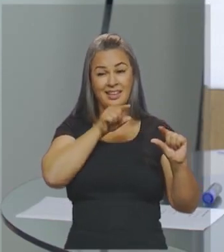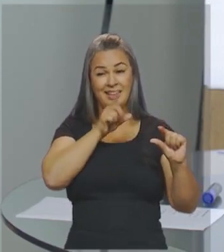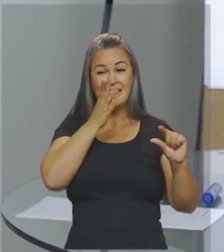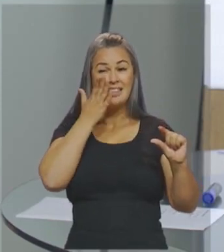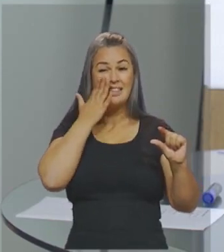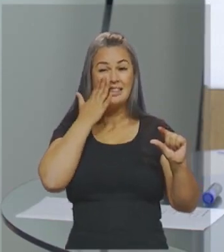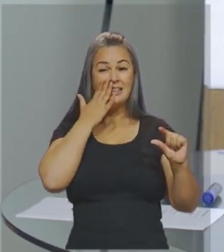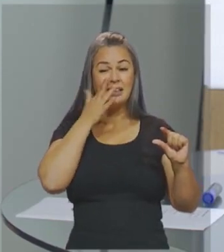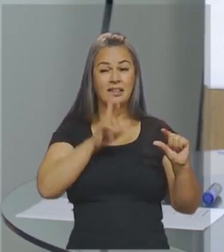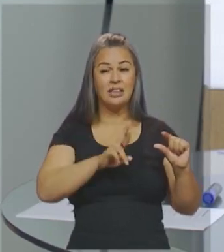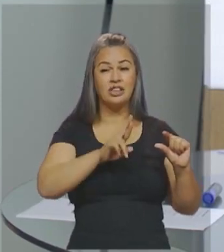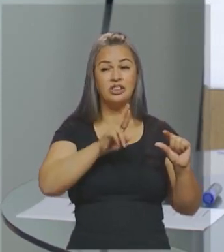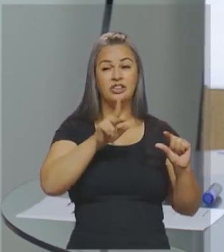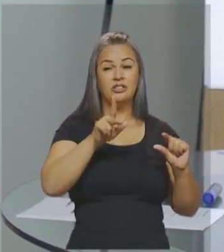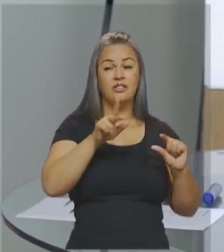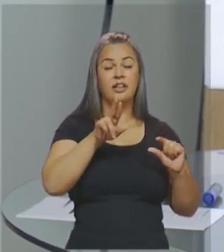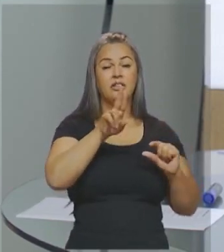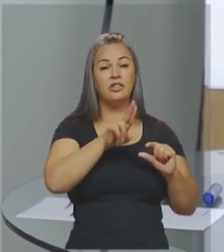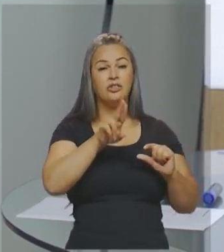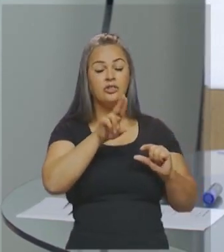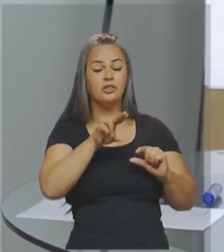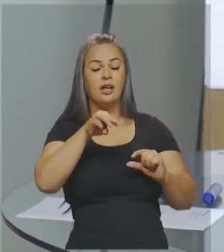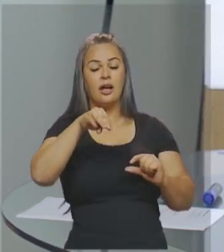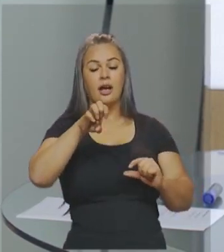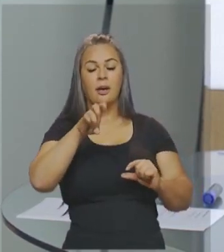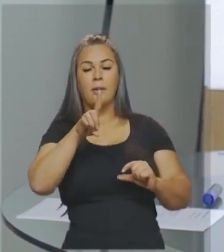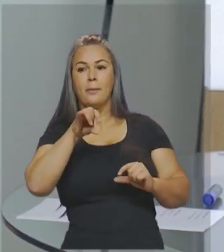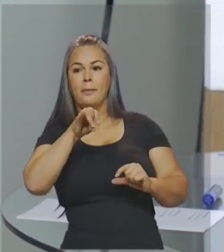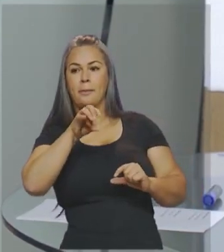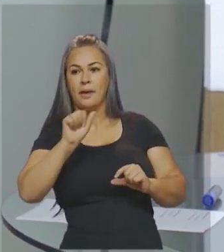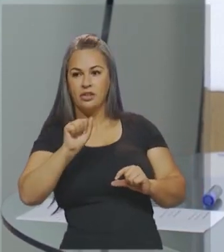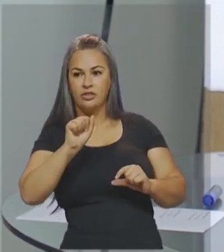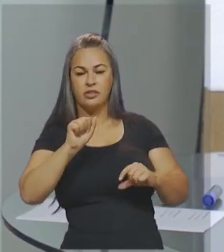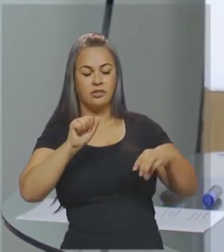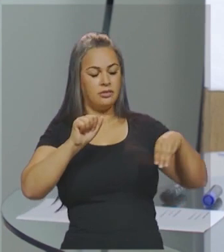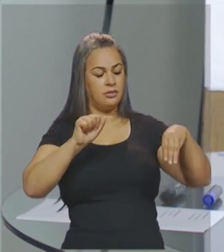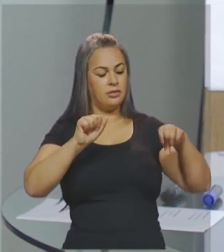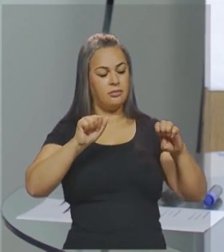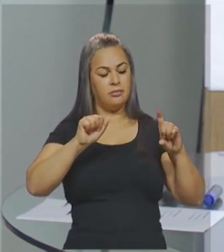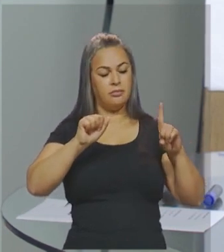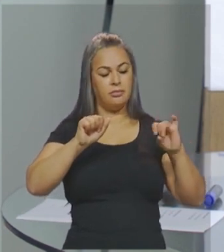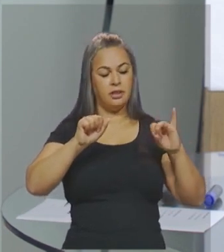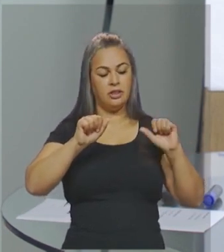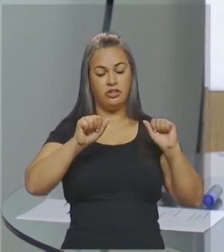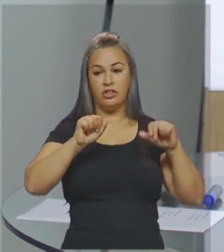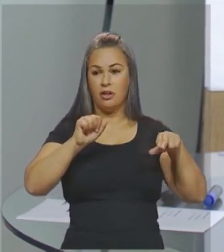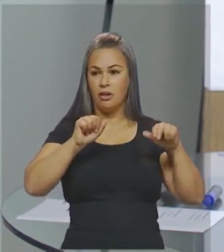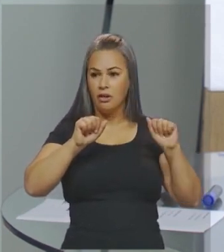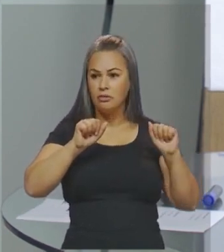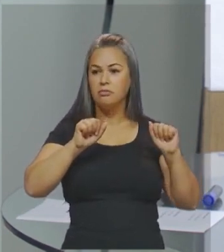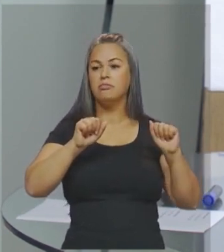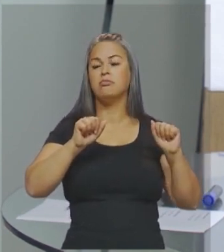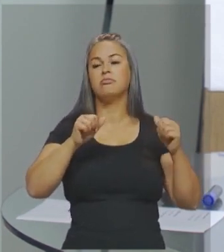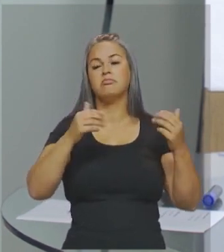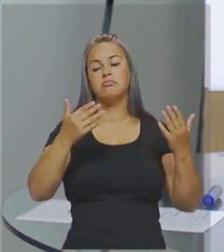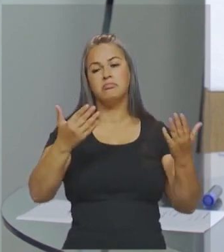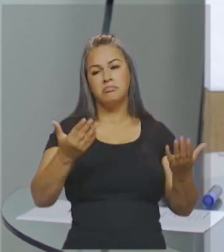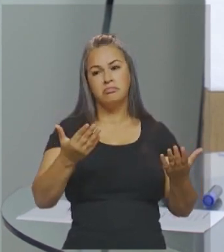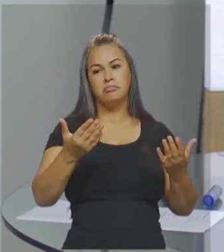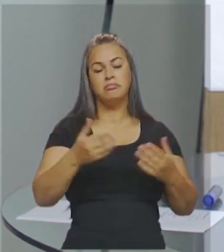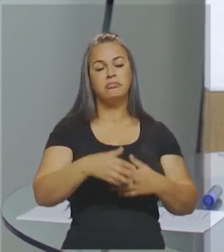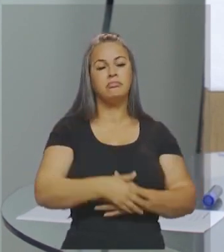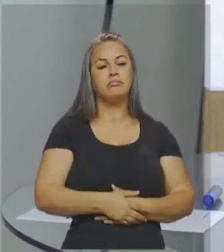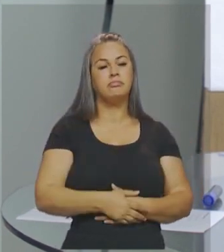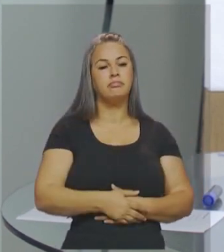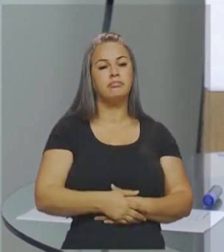uso da média e da mediana. Então, no caso, essa situação, a mediana que foi adequada, né? Não a média, a mediana que foi adequada. Agora,